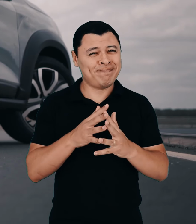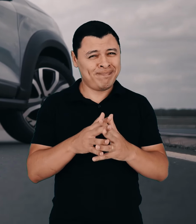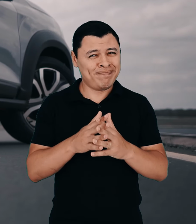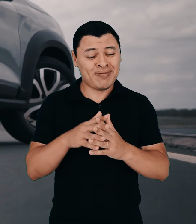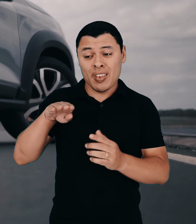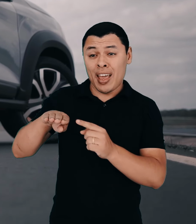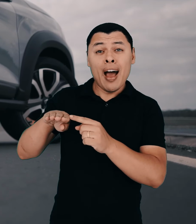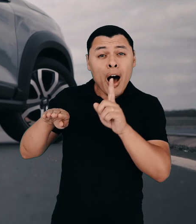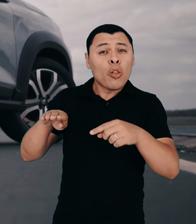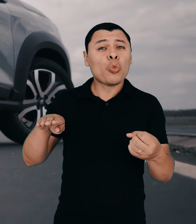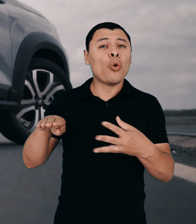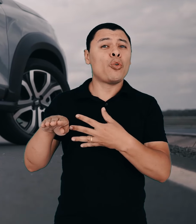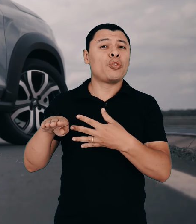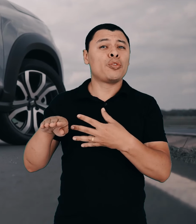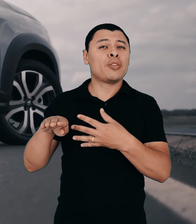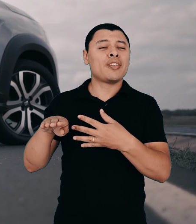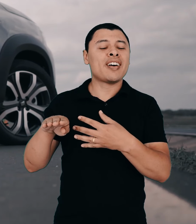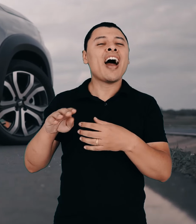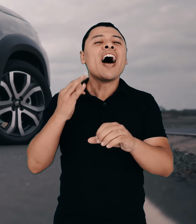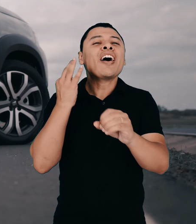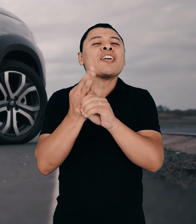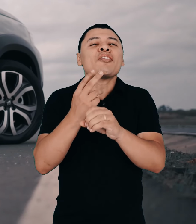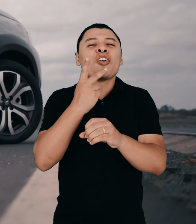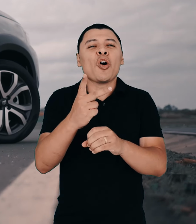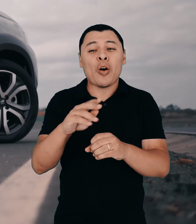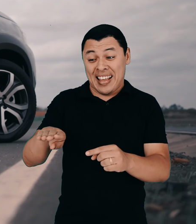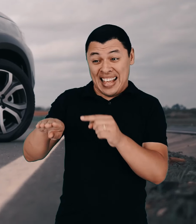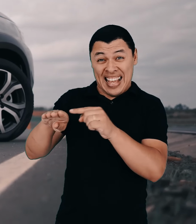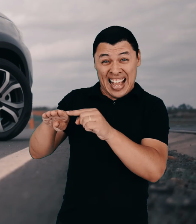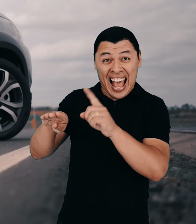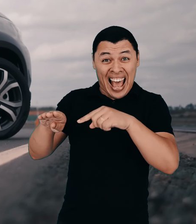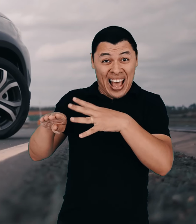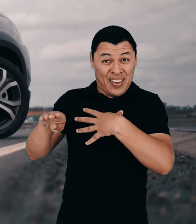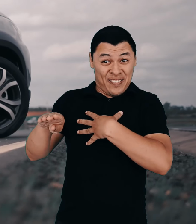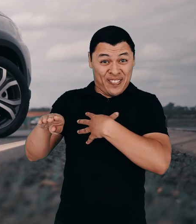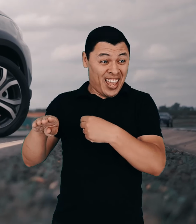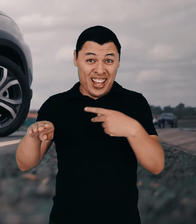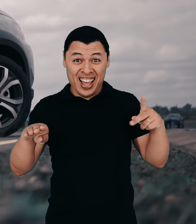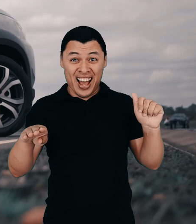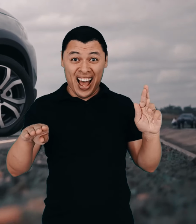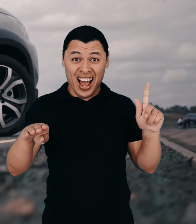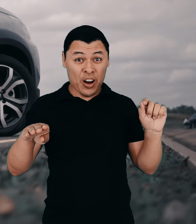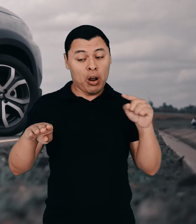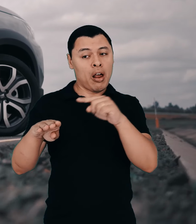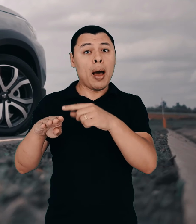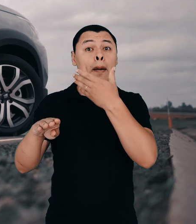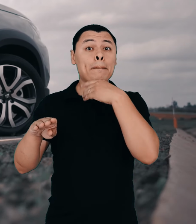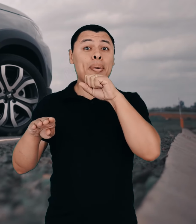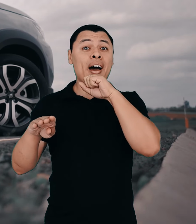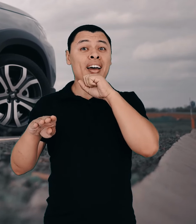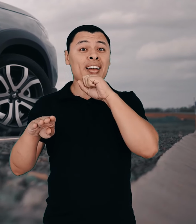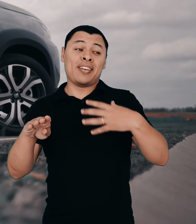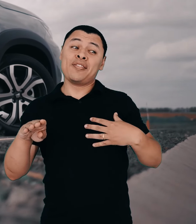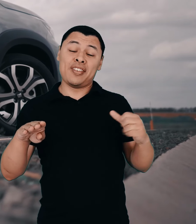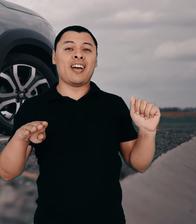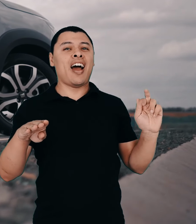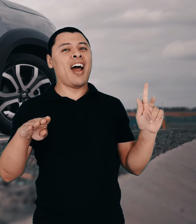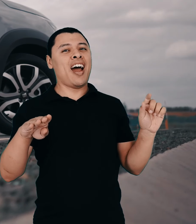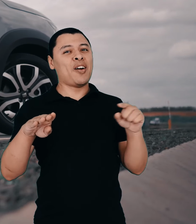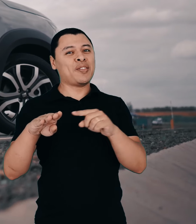plataforma nova, então o pessoal da Fiat fala que em vez do filho do Argo, esse cara aqui na verdade é o pai de um Argo que nem nasceu